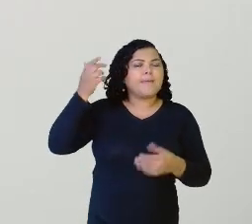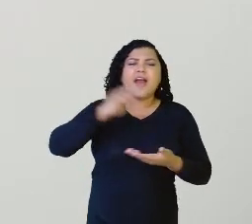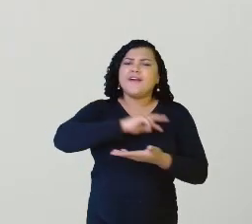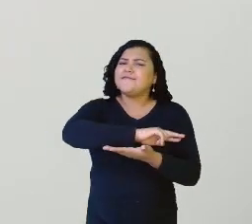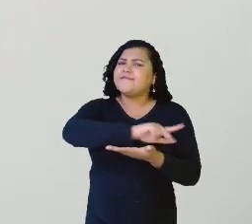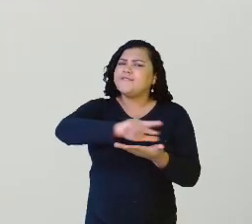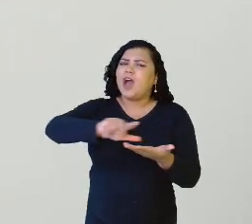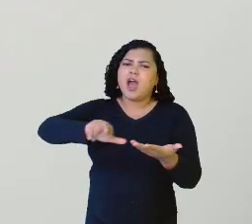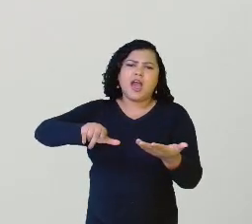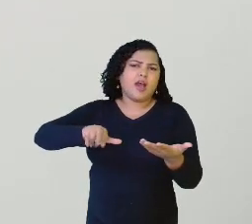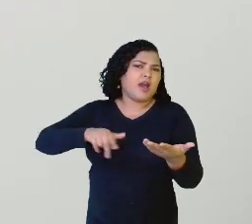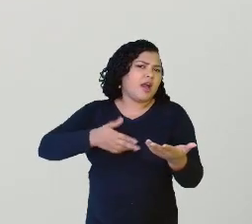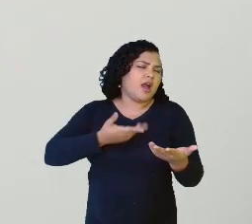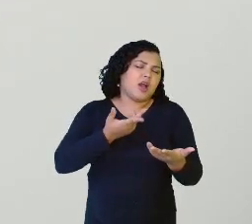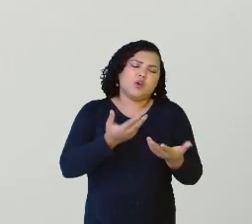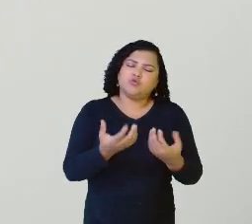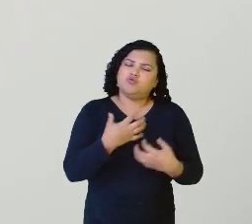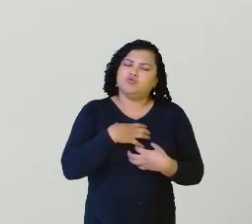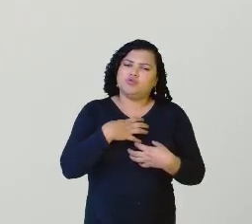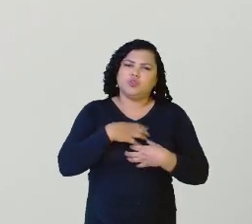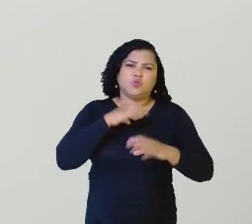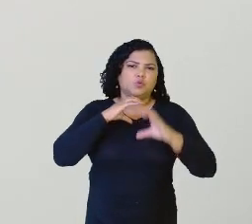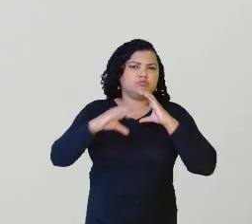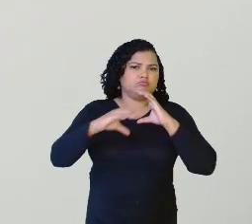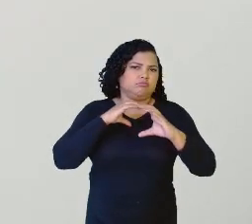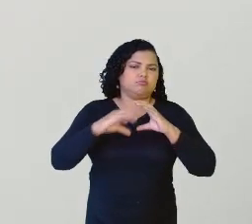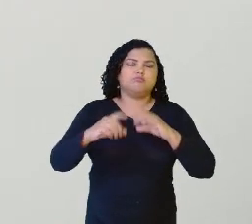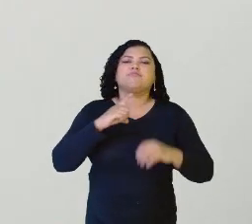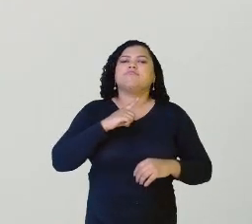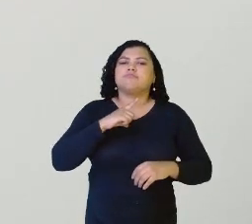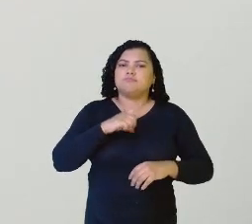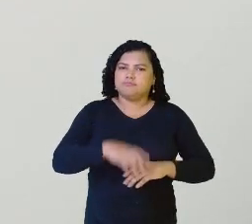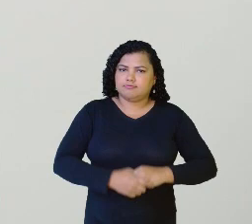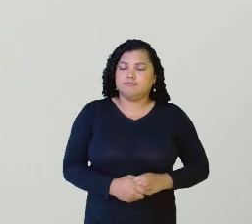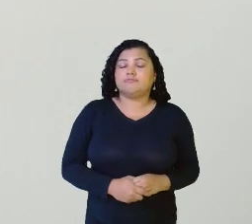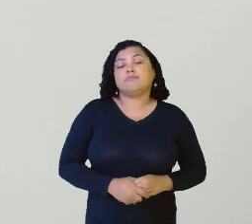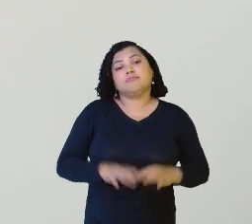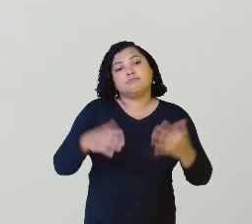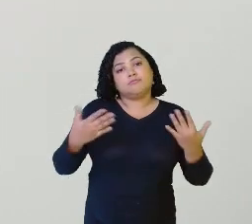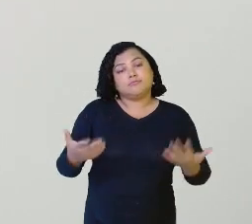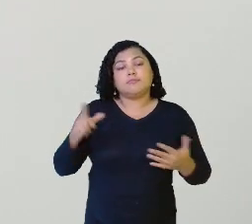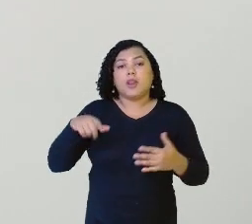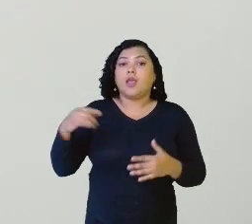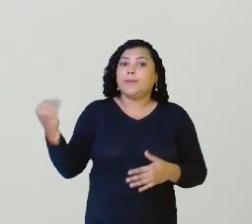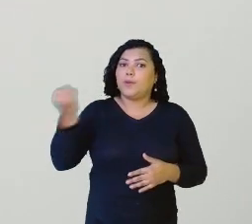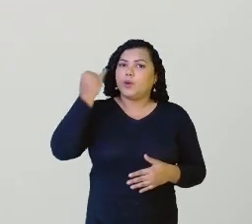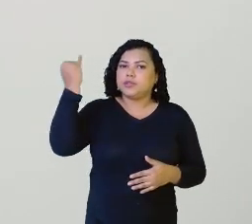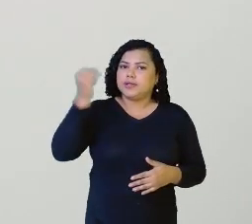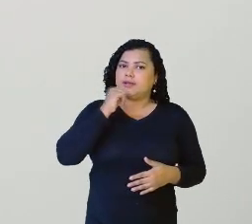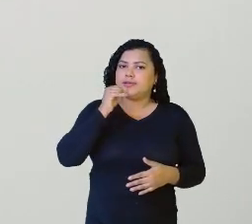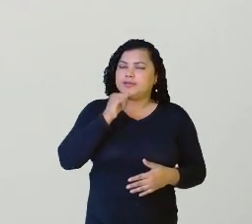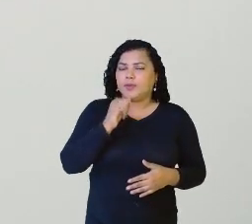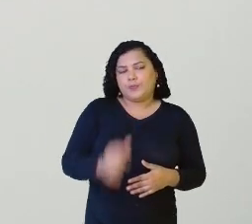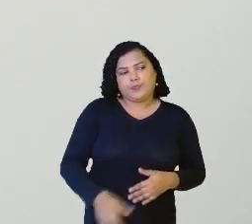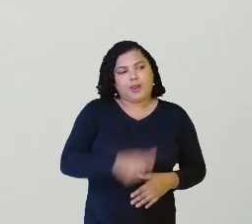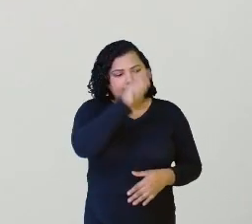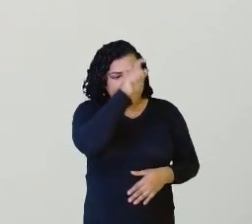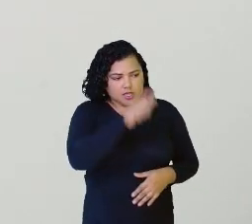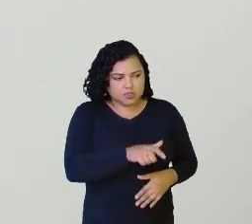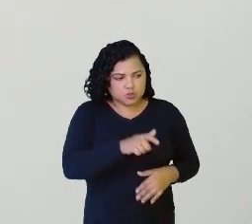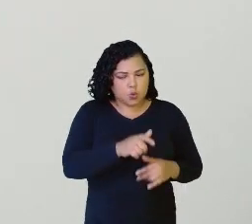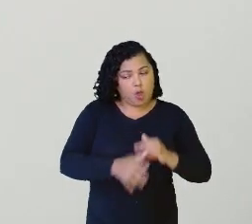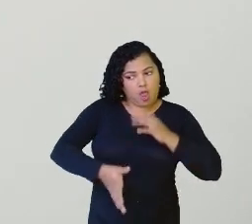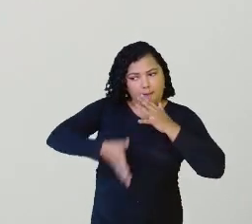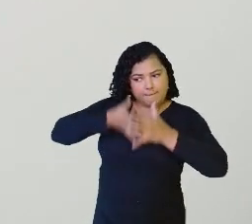diversos meios para que aconteça esta comunicação. É importante que na comunicação alguém transmita uma mensagem e